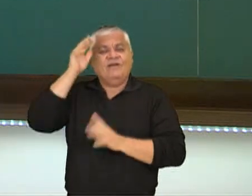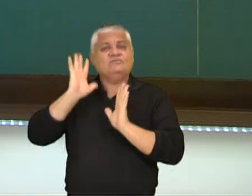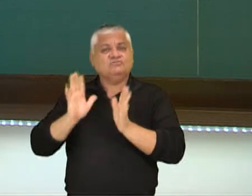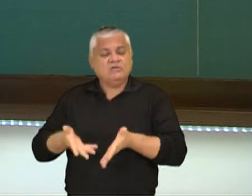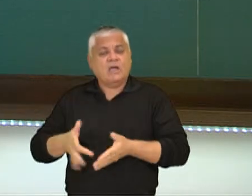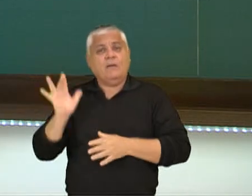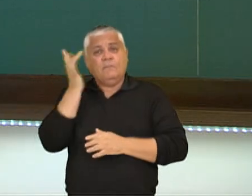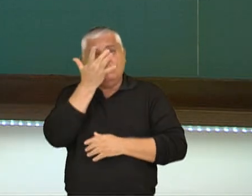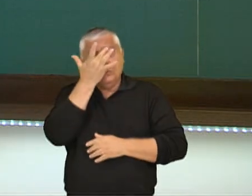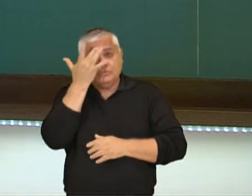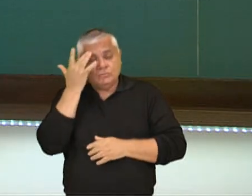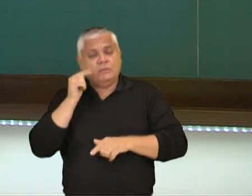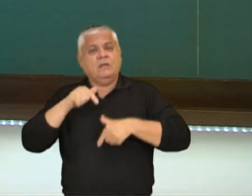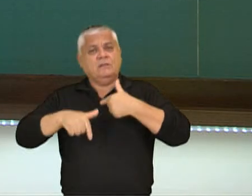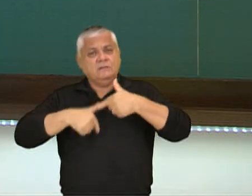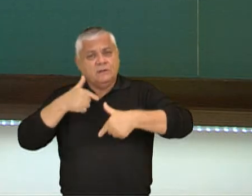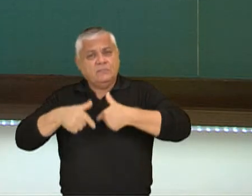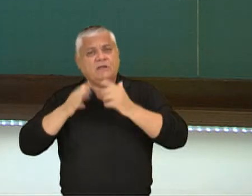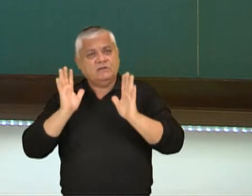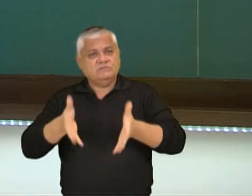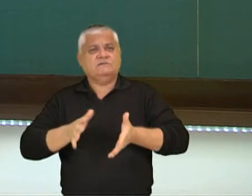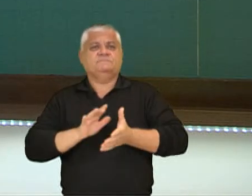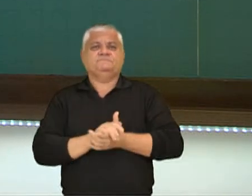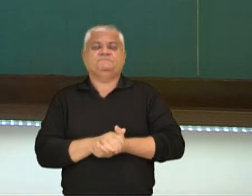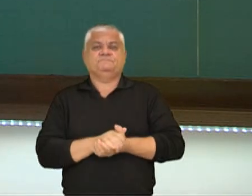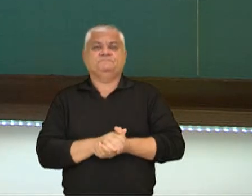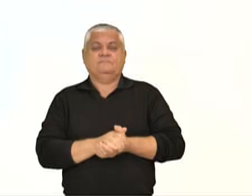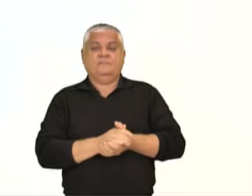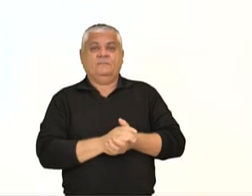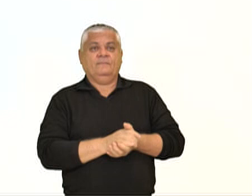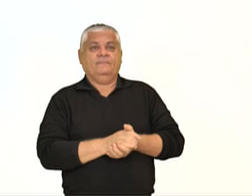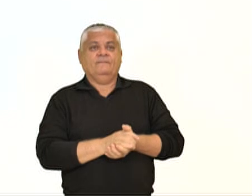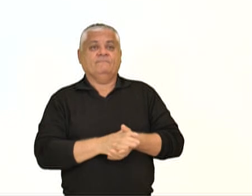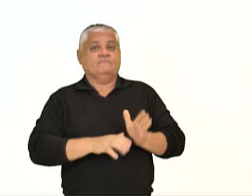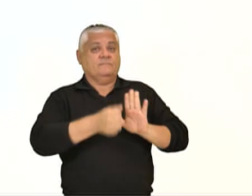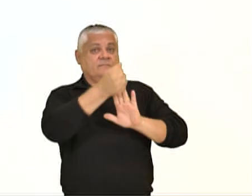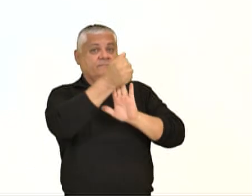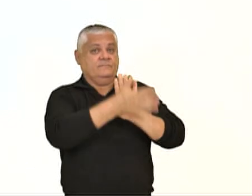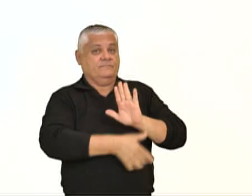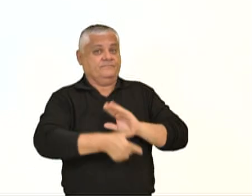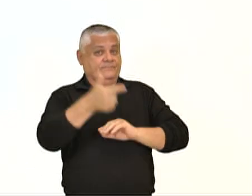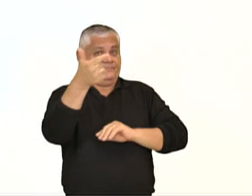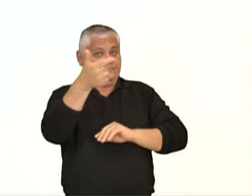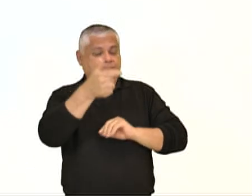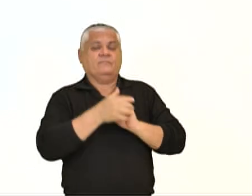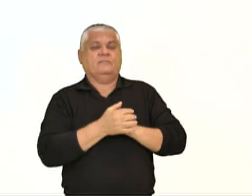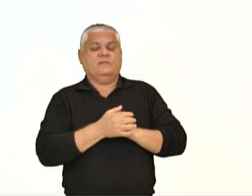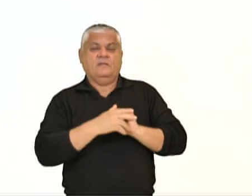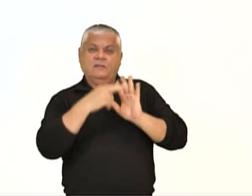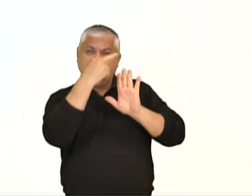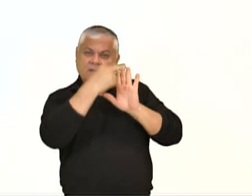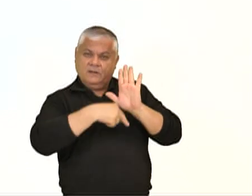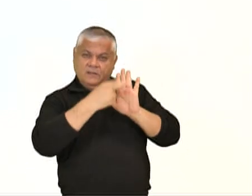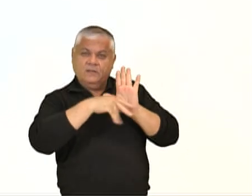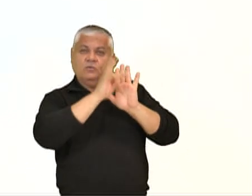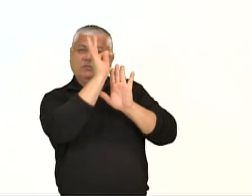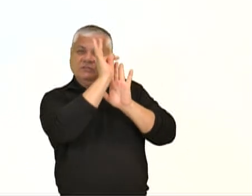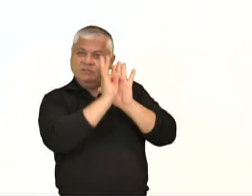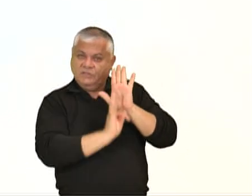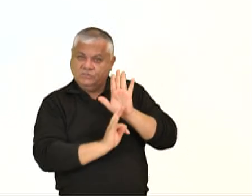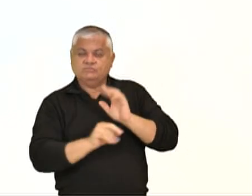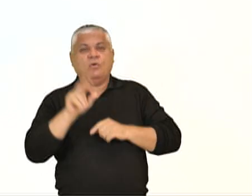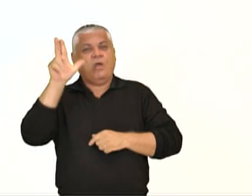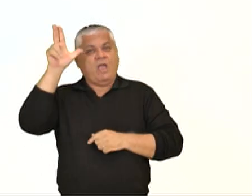ou associações que trabalham com a ecoterapia. Após a leitura dos trechos da reportagem,